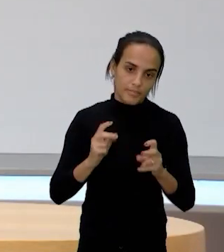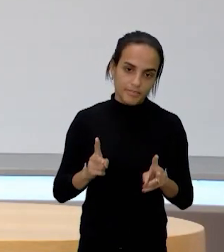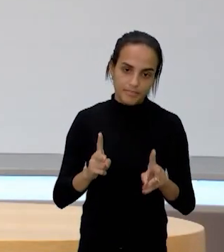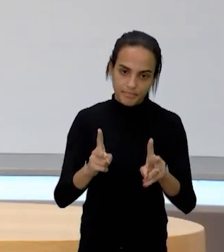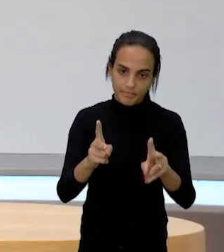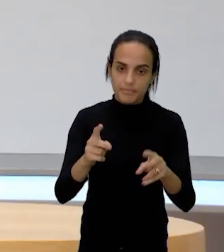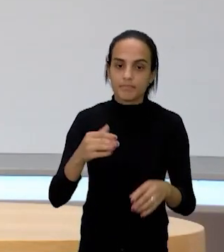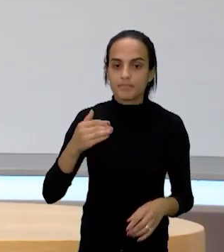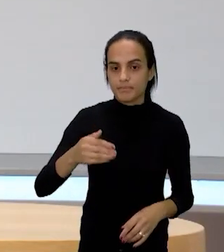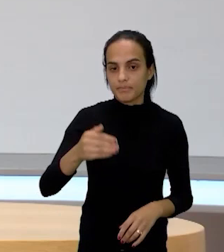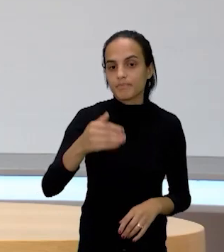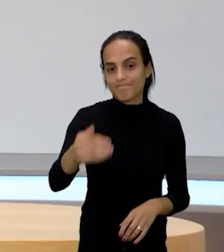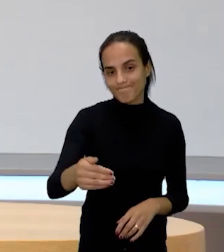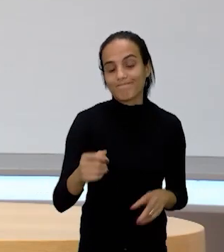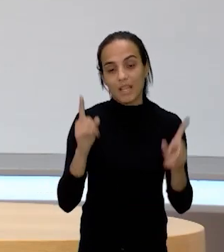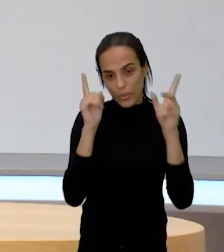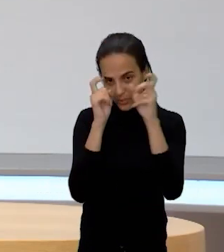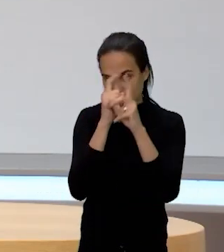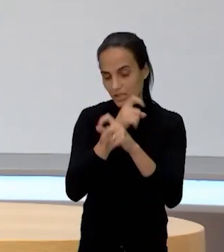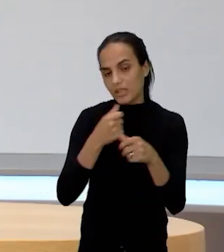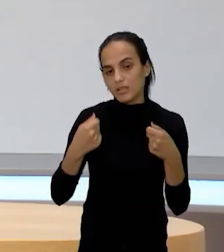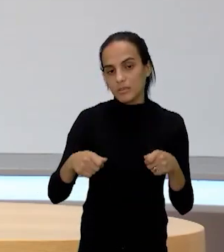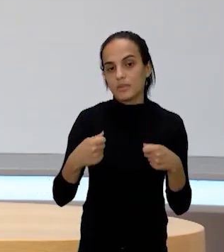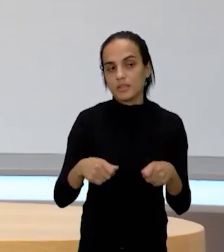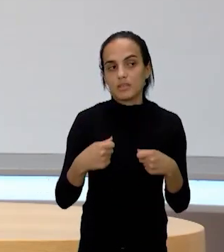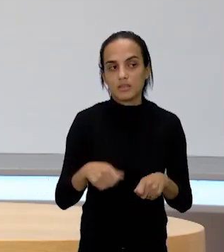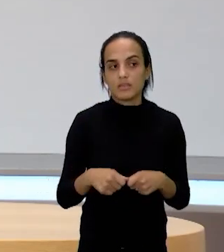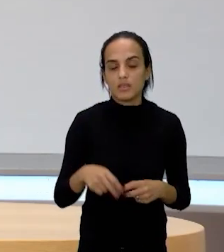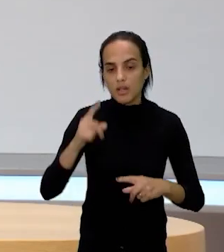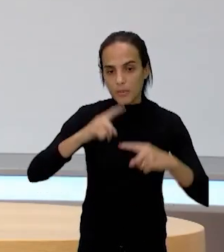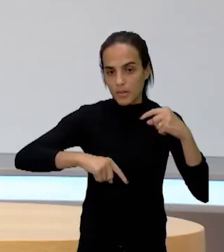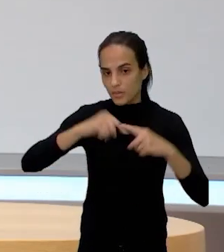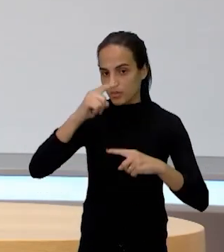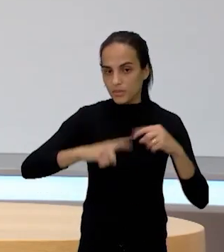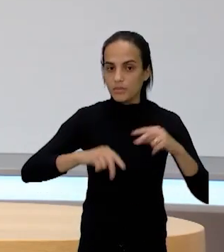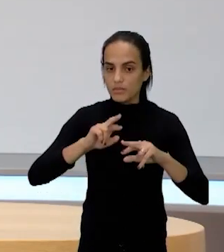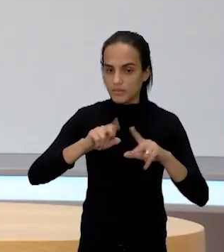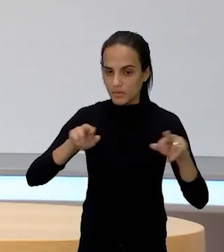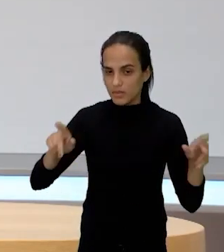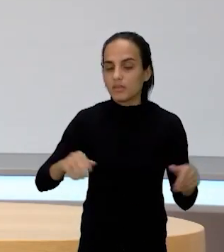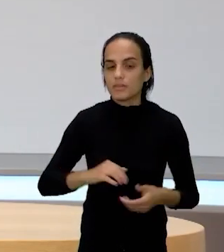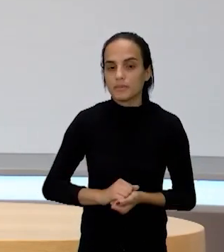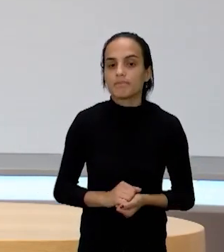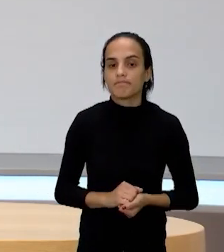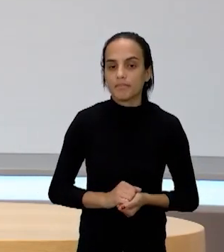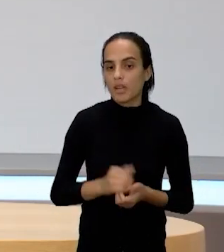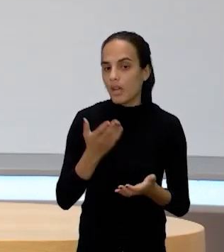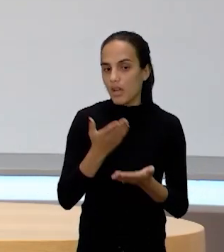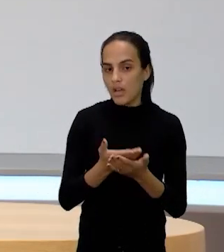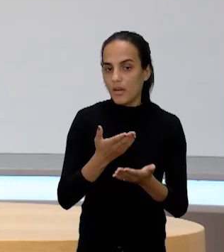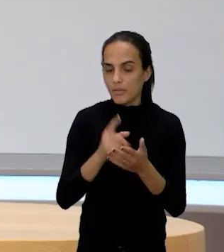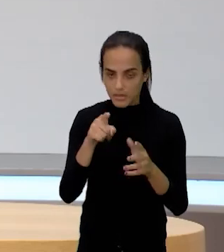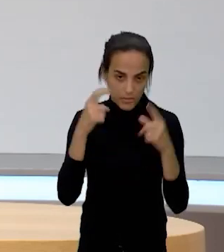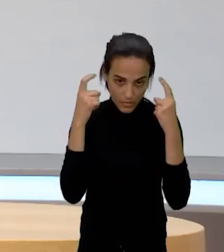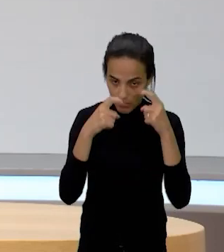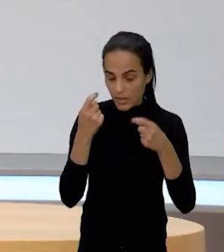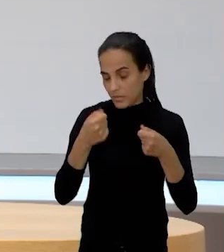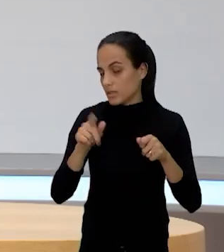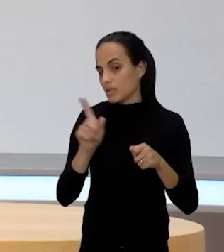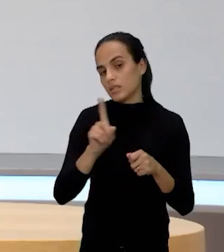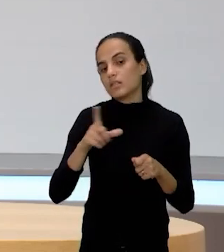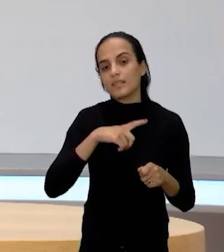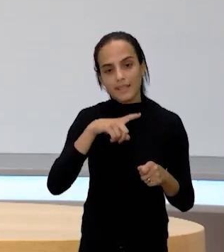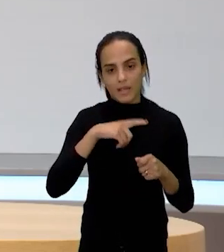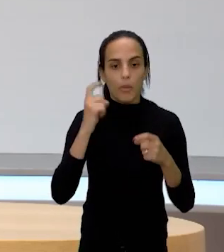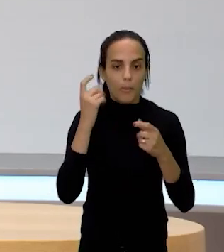constante complicadinha, a gente tem que saber reagente, produto, então vai ter uma aula, não precisa ficar preocupado, a gente vai ter uma aula